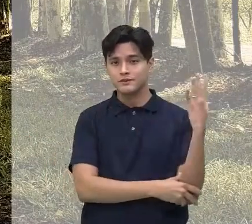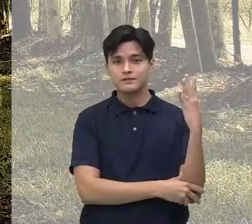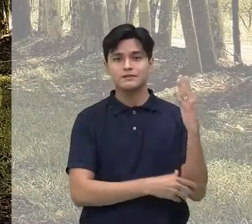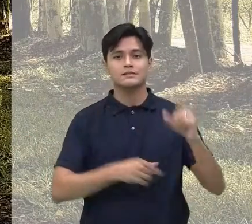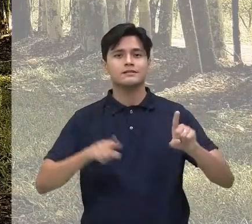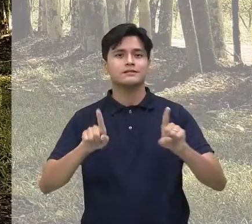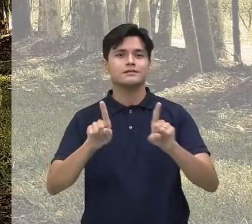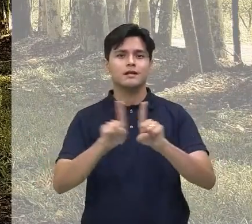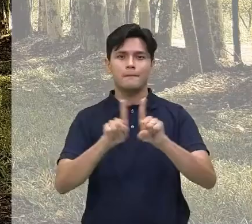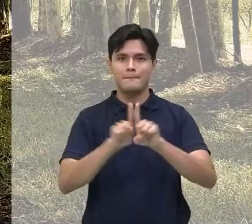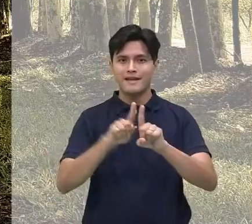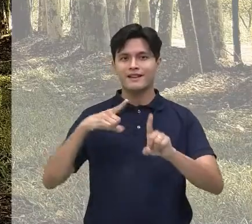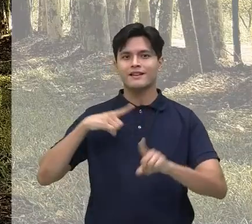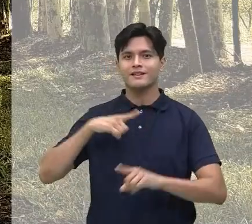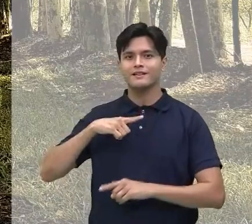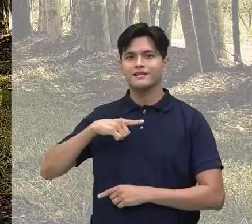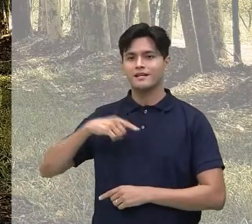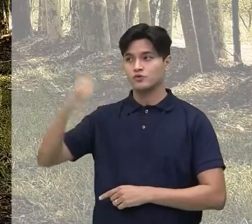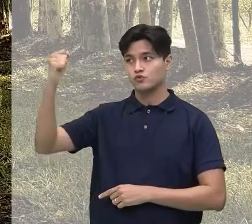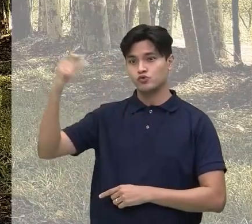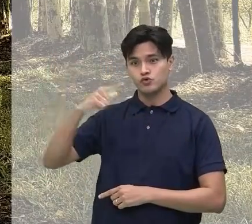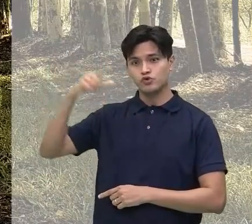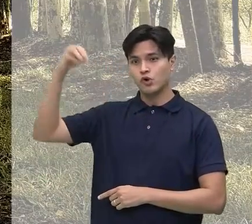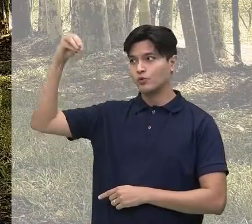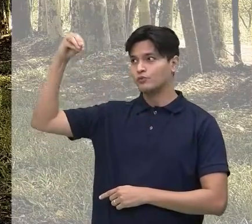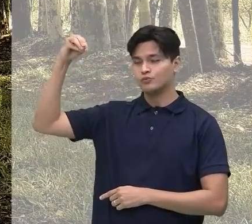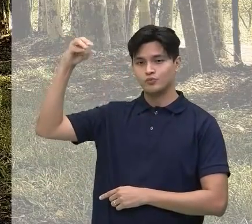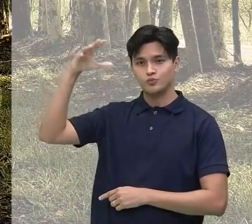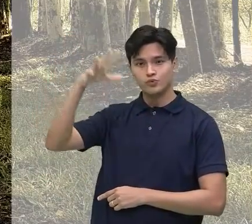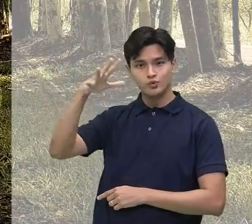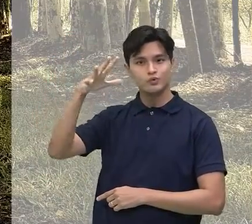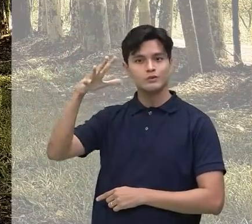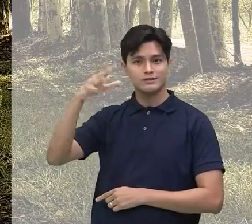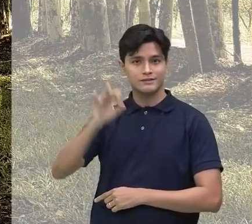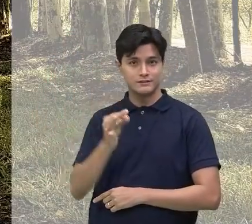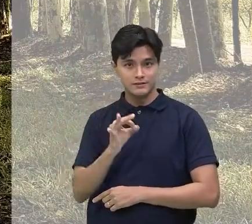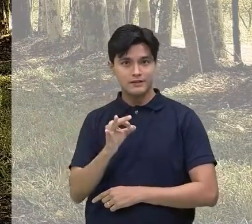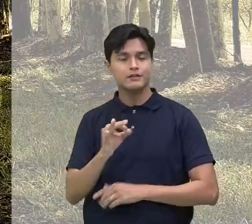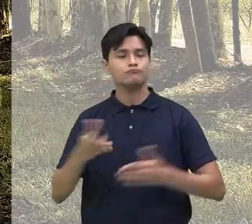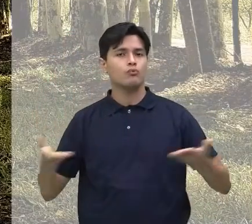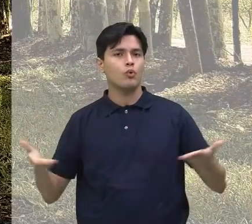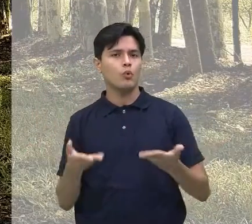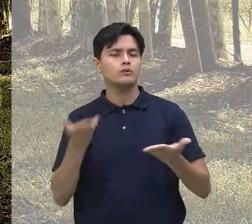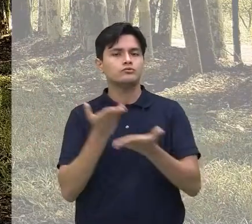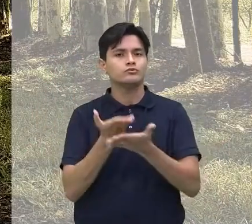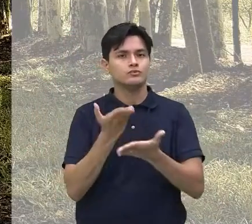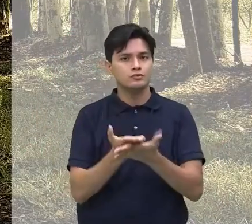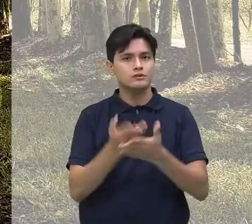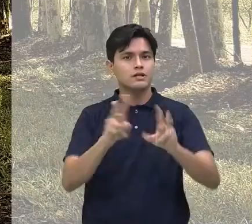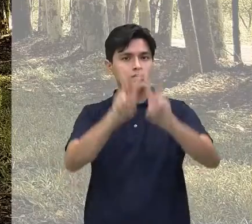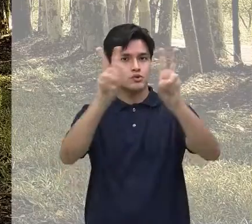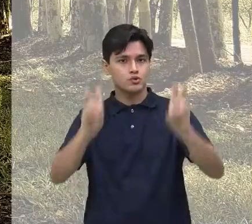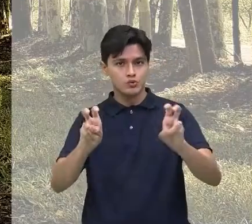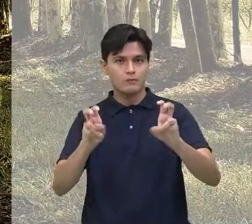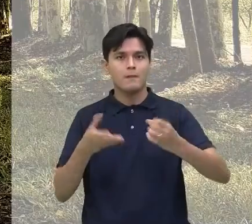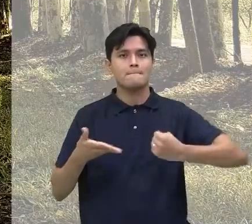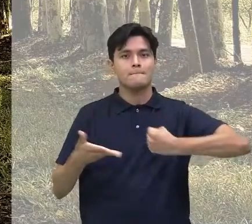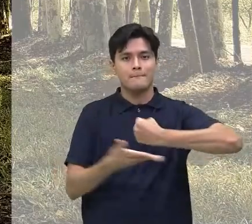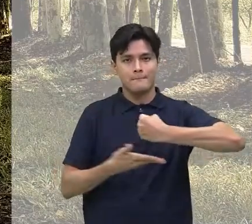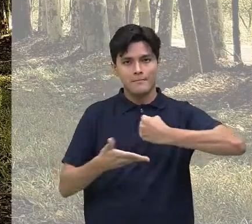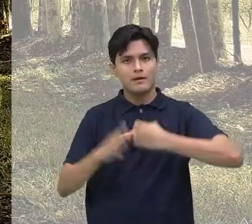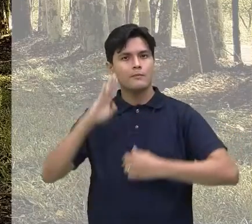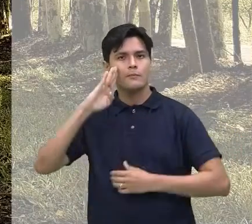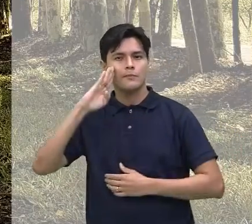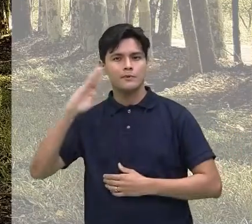a luz aparecendo aí para você. Já aqui nós vamos estudar exatamente os princípios da ótica geométrica.